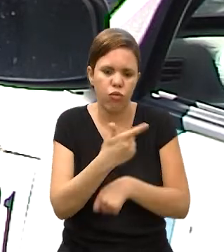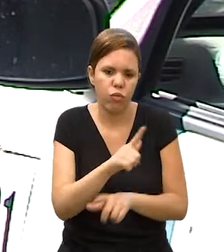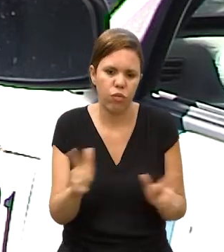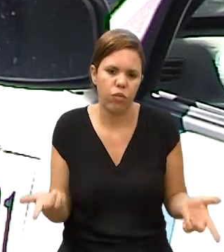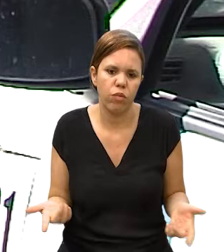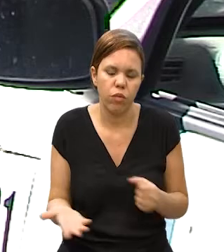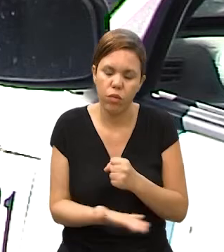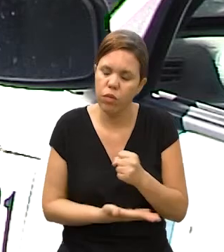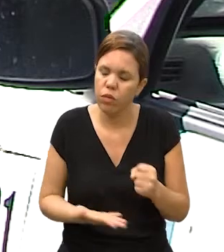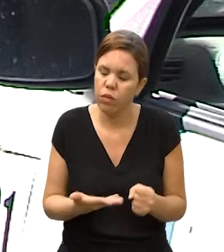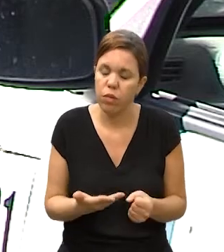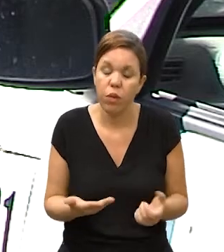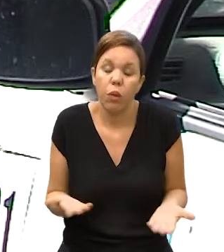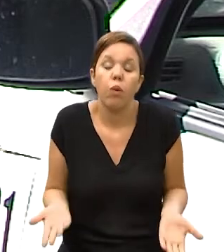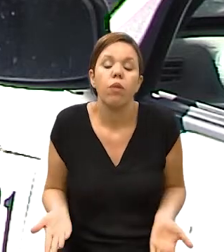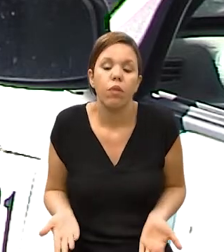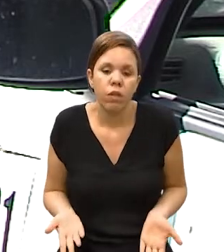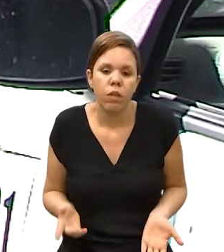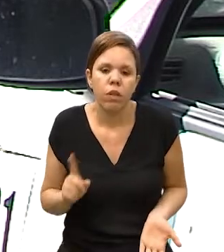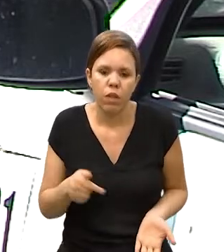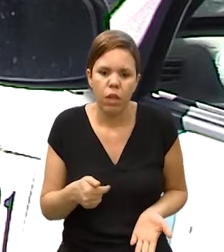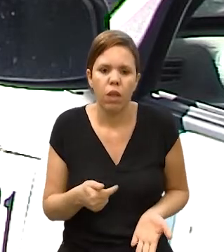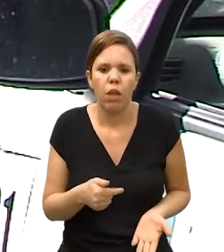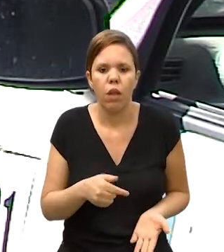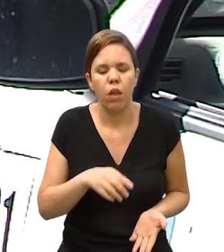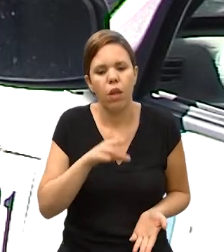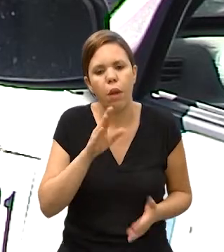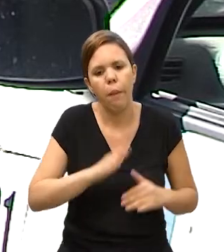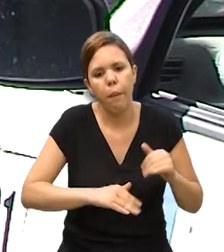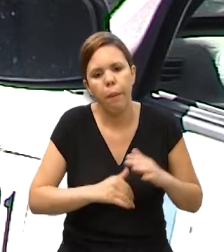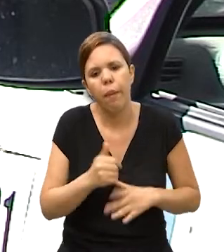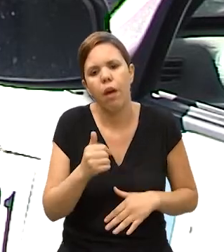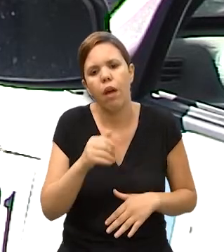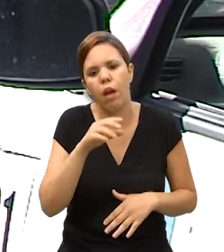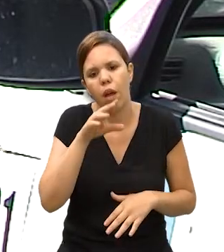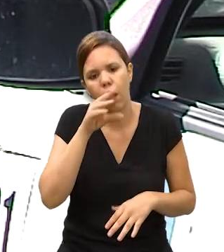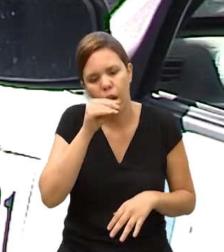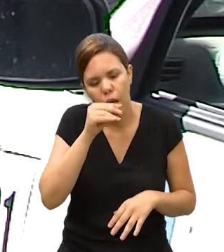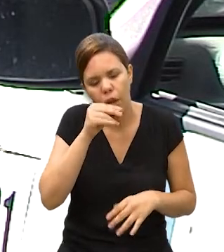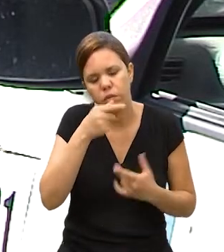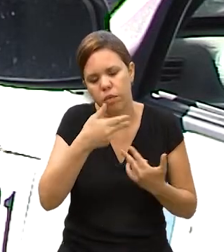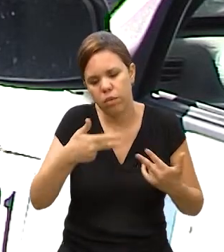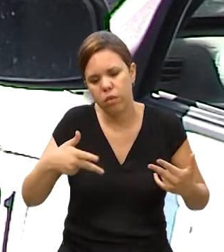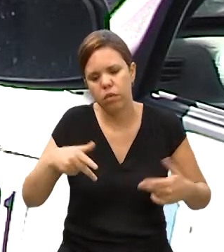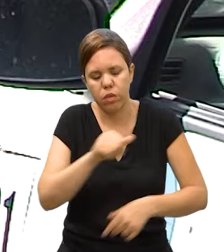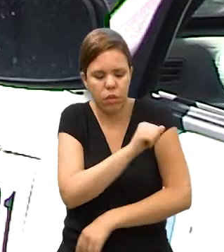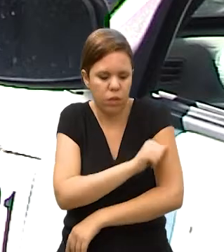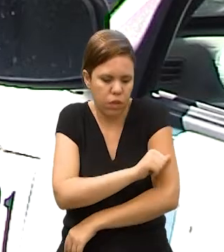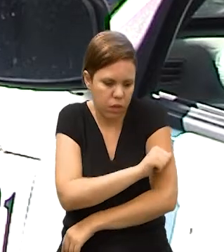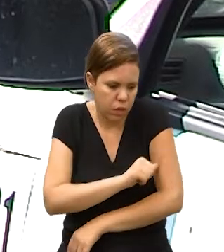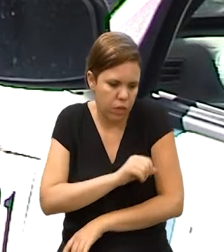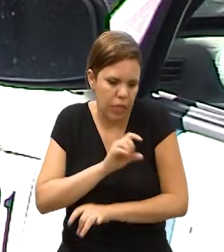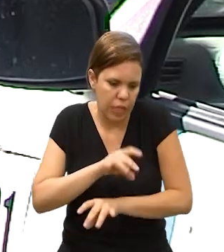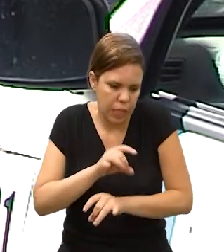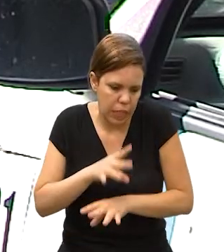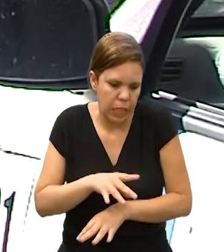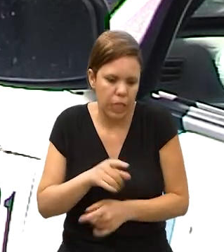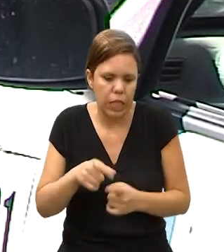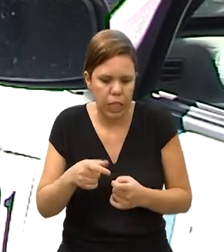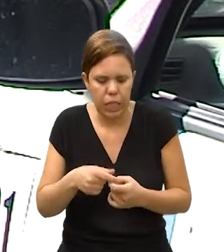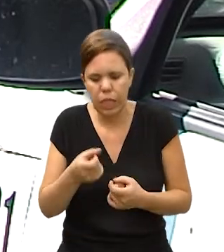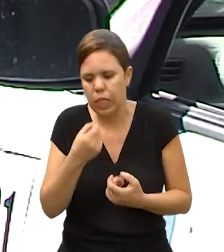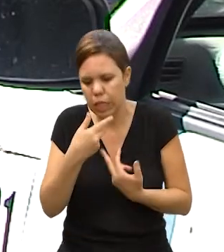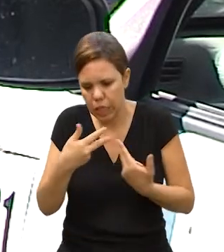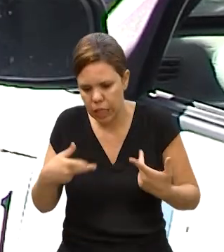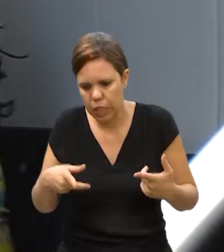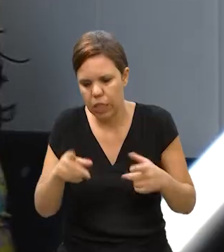não tem a base, né? Qual que é a base? É mão de obra. Quem que é mão de obra? São técnicos de enfermagem, são enfermeiros, são médicos, são